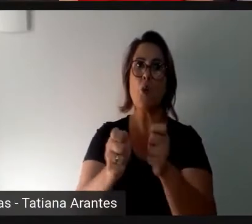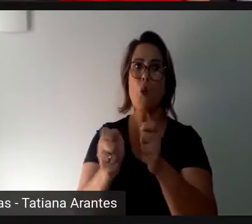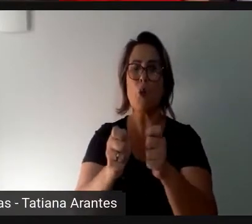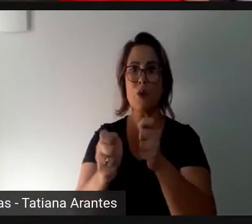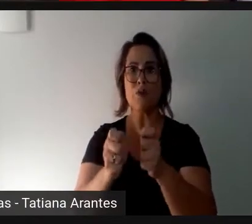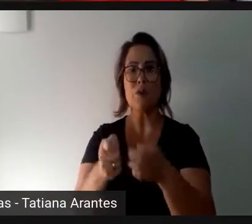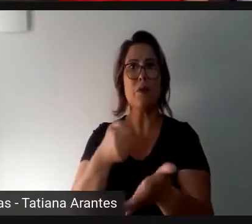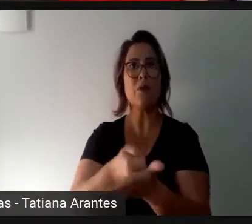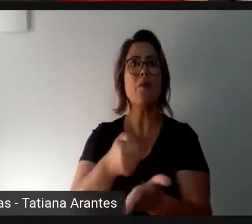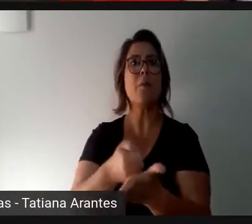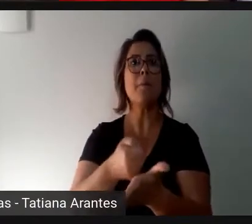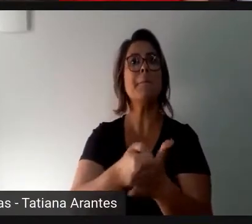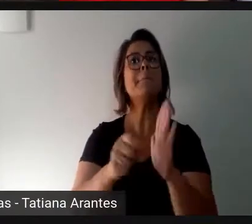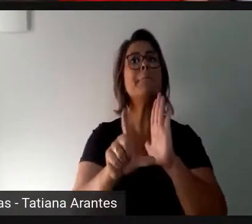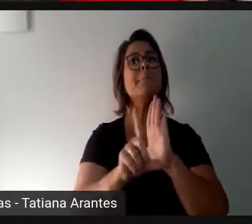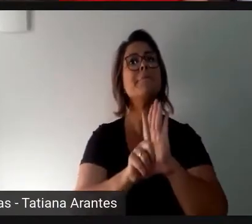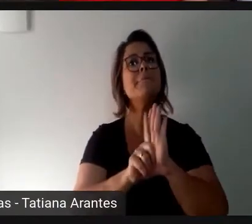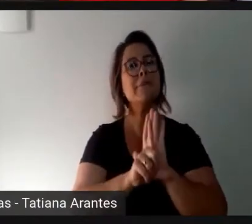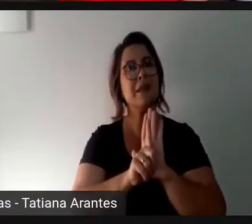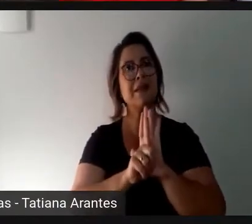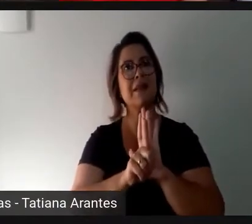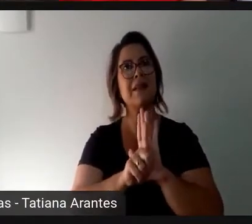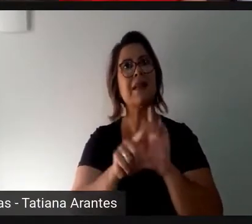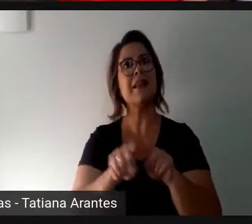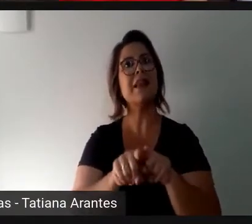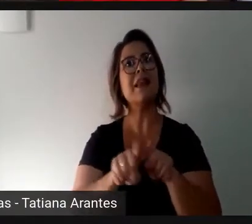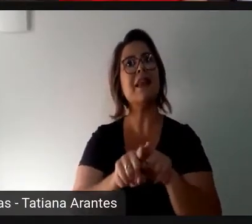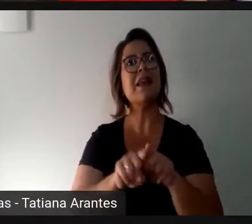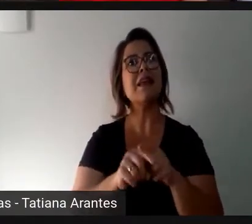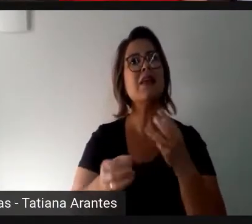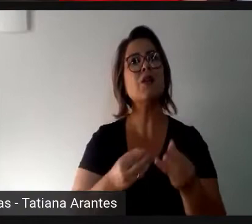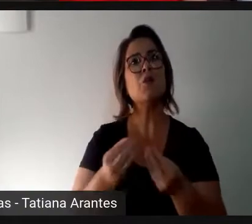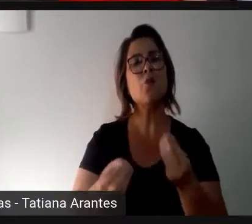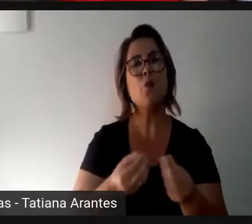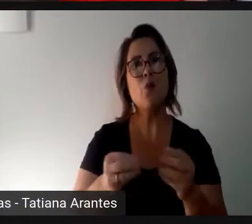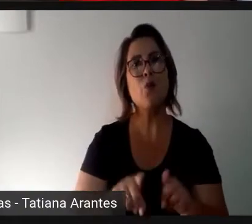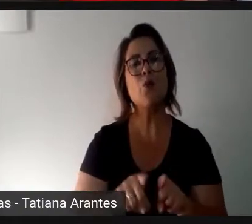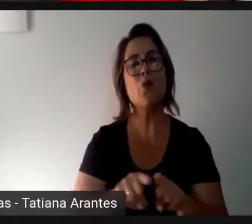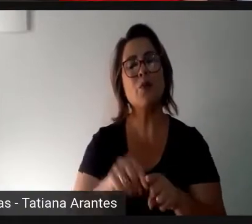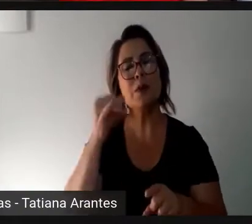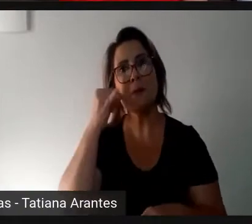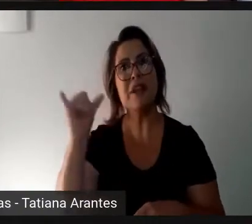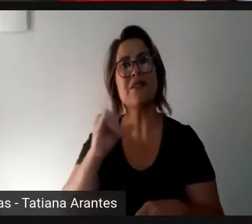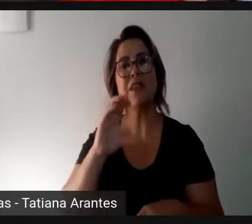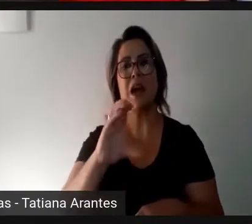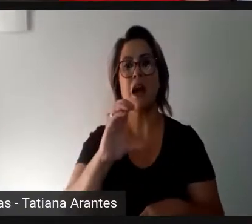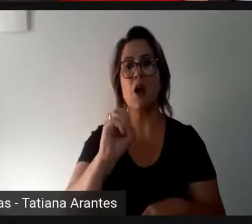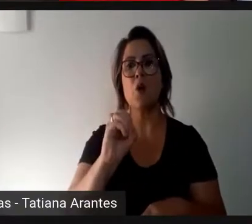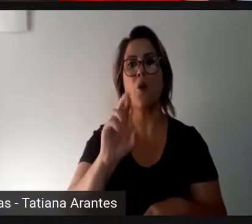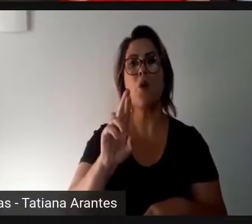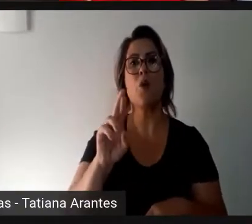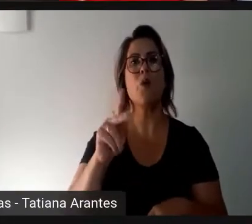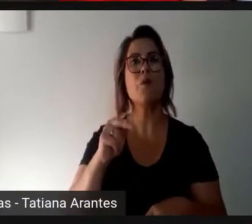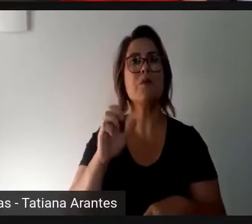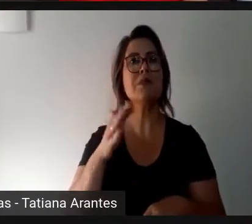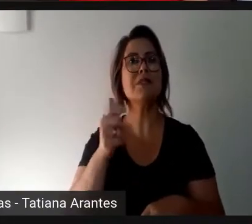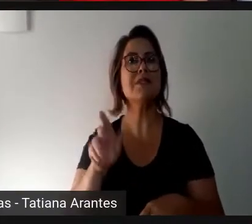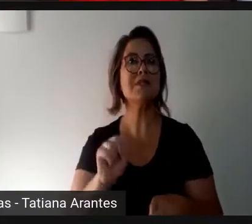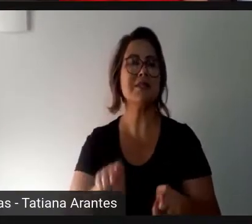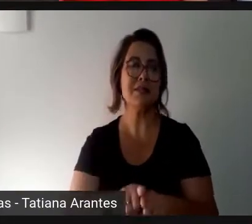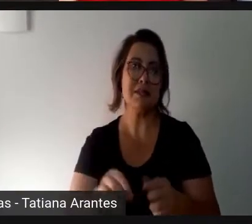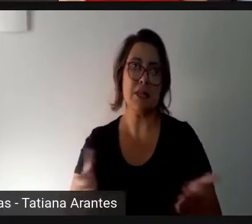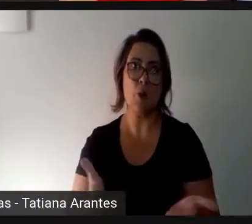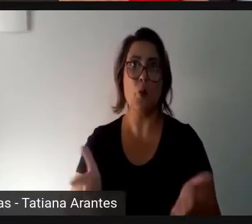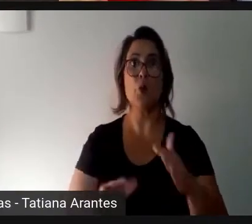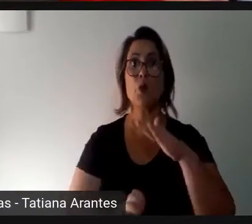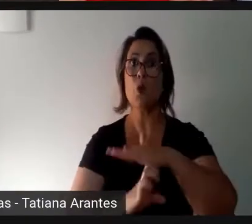né, uma culpa ou um dolo da pessoa jurídica. Então, isso dificultava o combate à corrupção. Agora, não. Simplesmente você, empresa, né, que